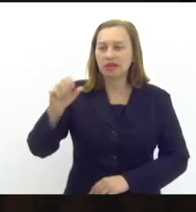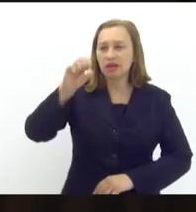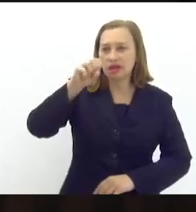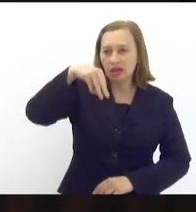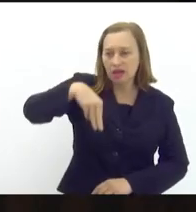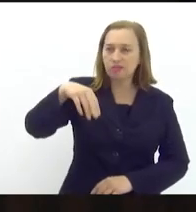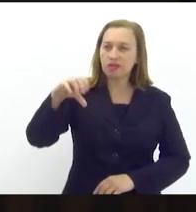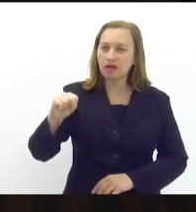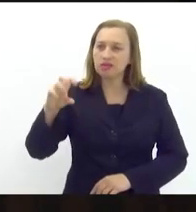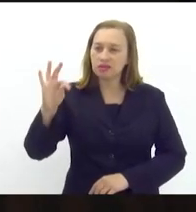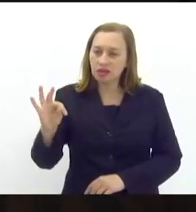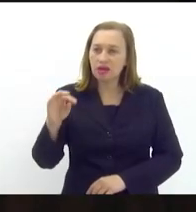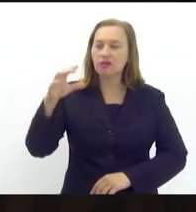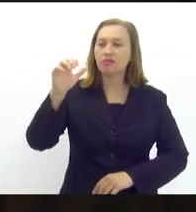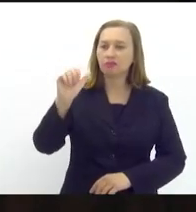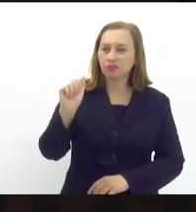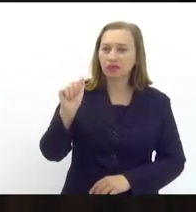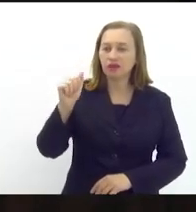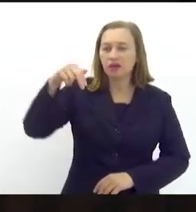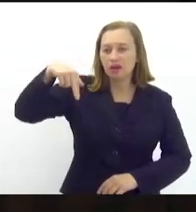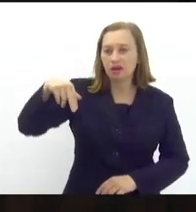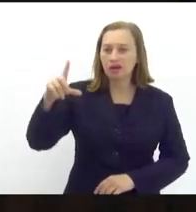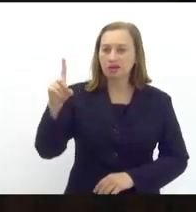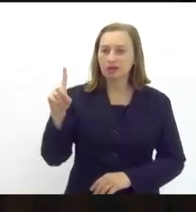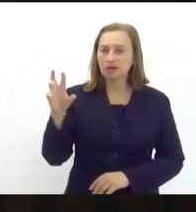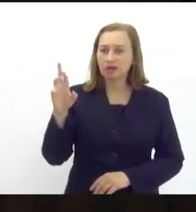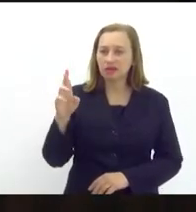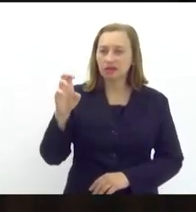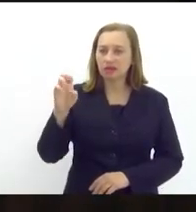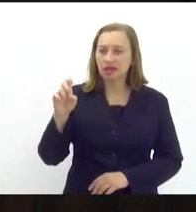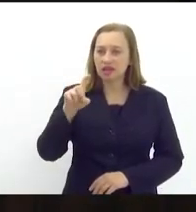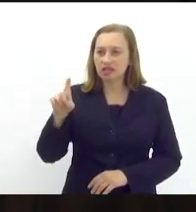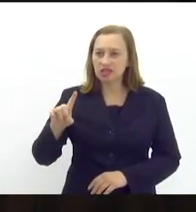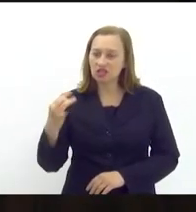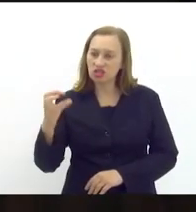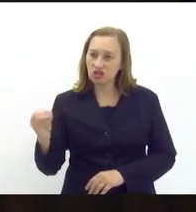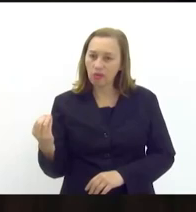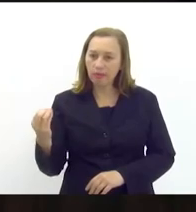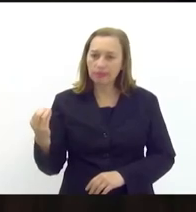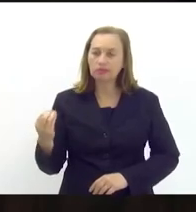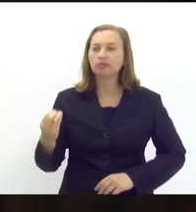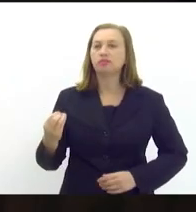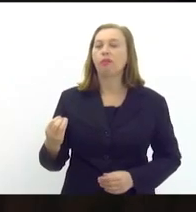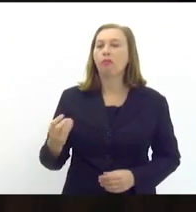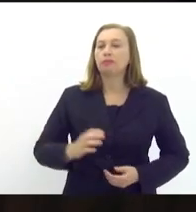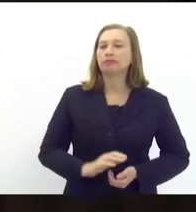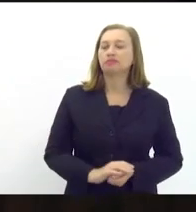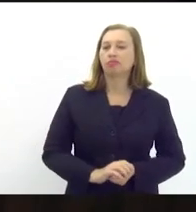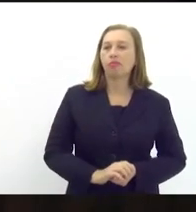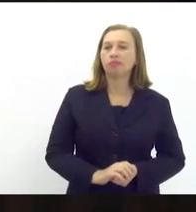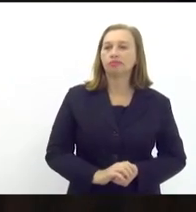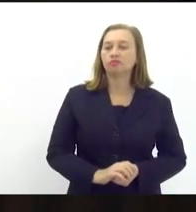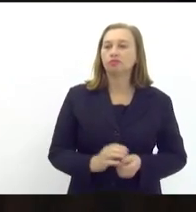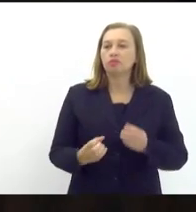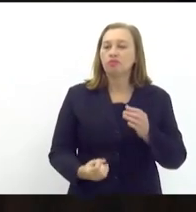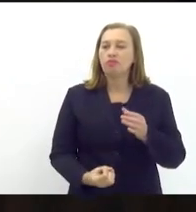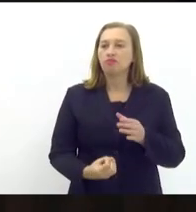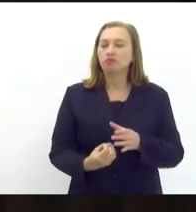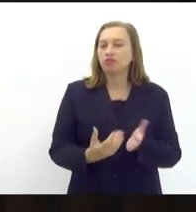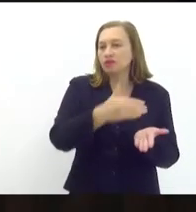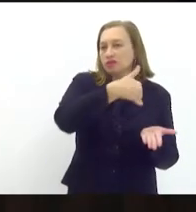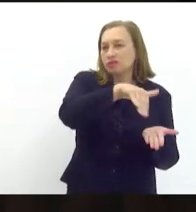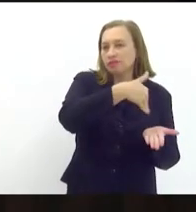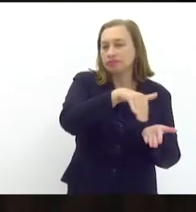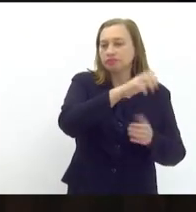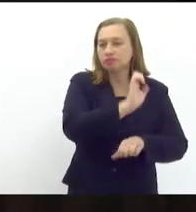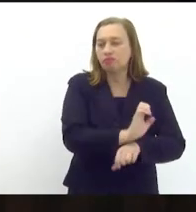Rocha Andrezinho Ceciliano que autoriza o poder executivo a criar o serviço volante móvel junto à secretaria de estado de